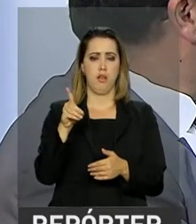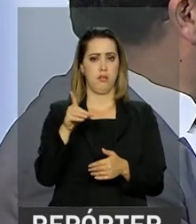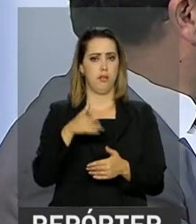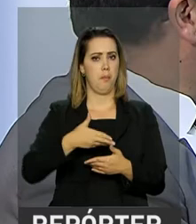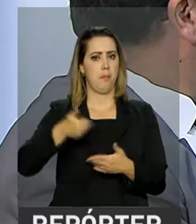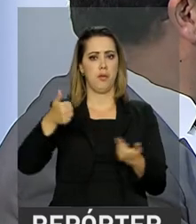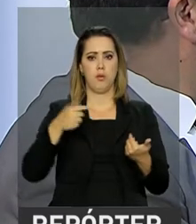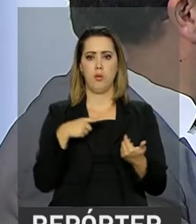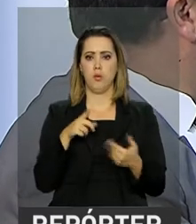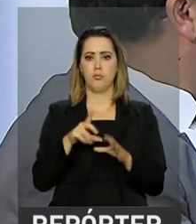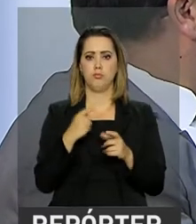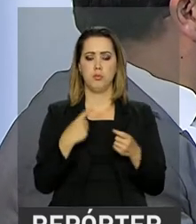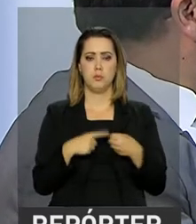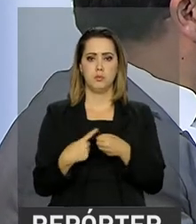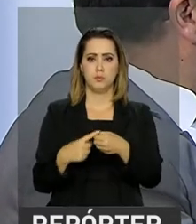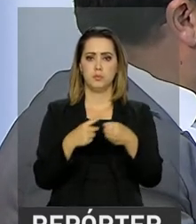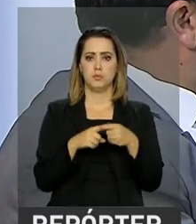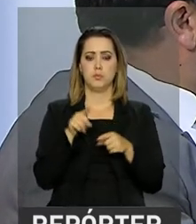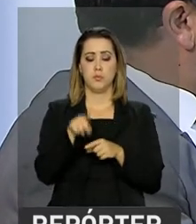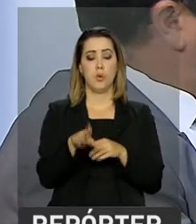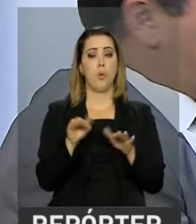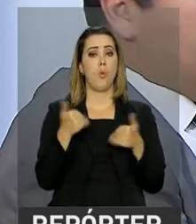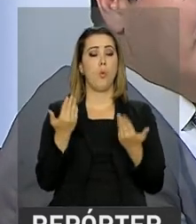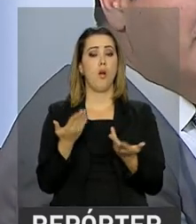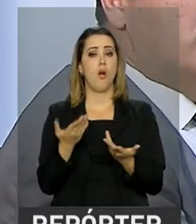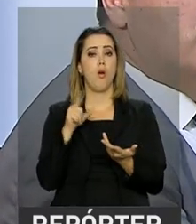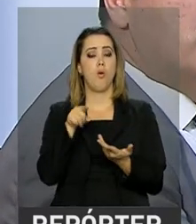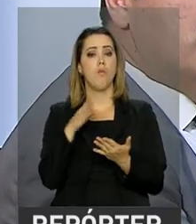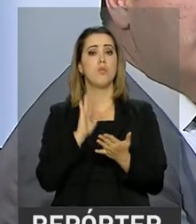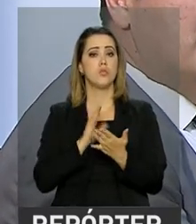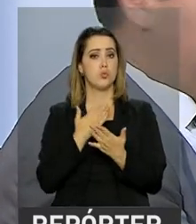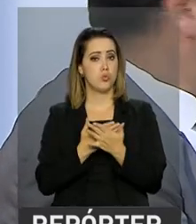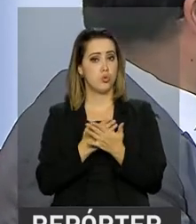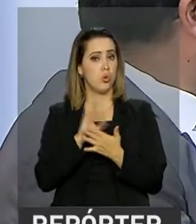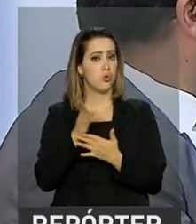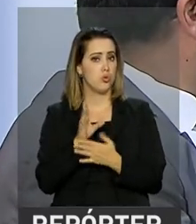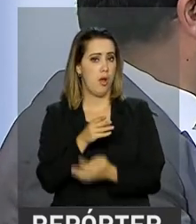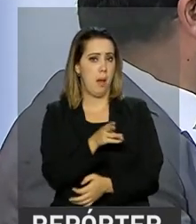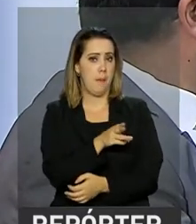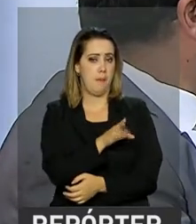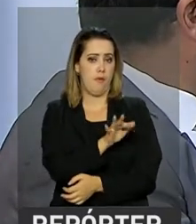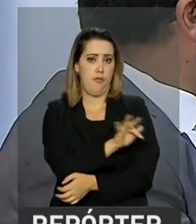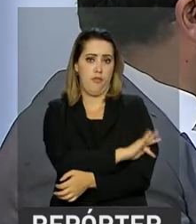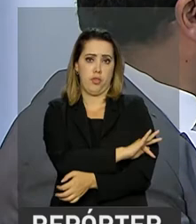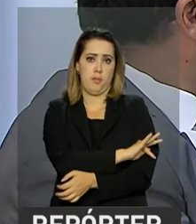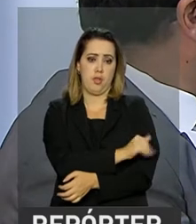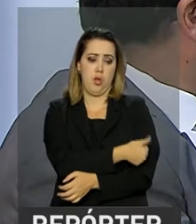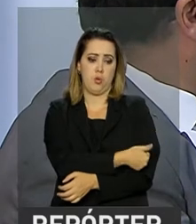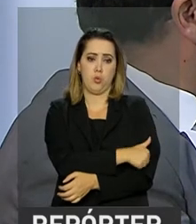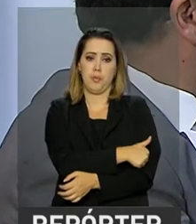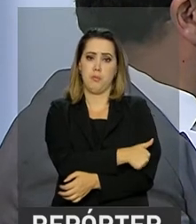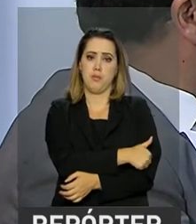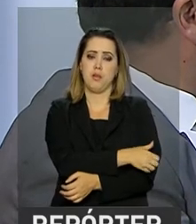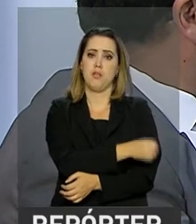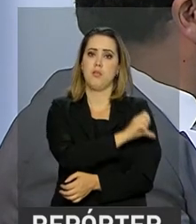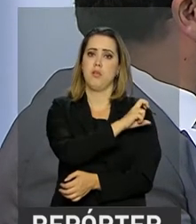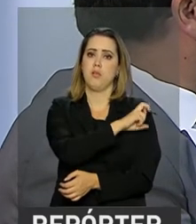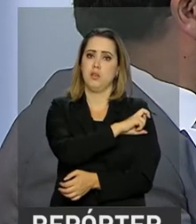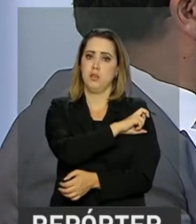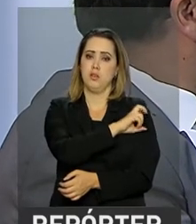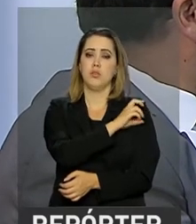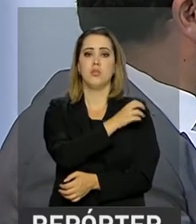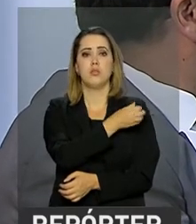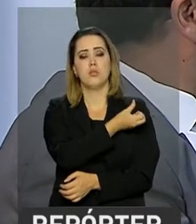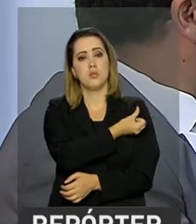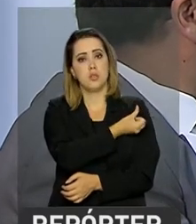municípios. E a sua escolaridade. Nós temos tanto cursos para quem tem do 1º ao 5º ano do ensino fundamental,